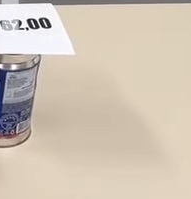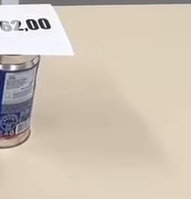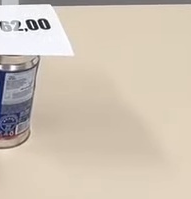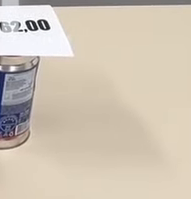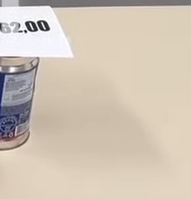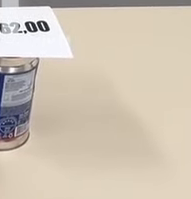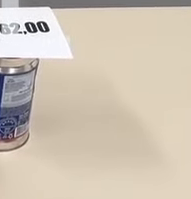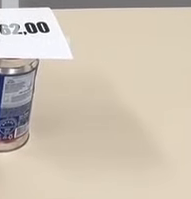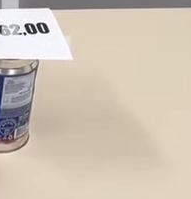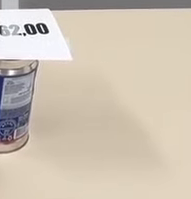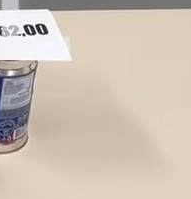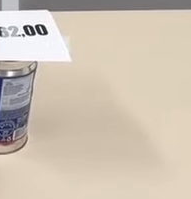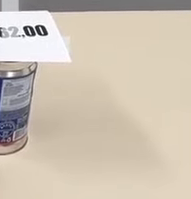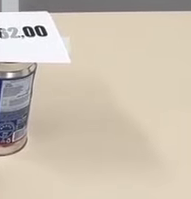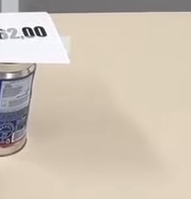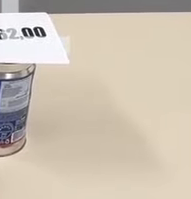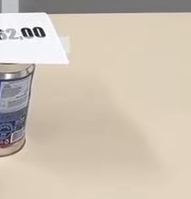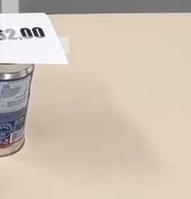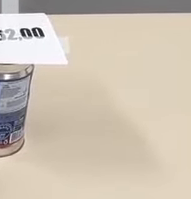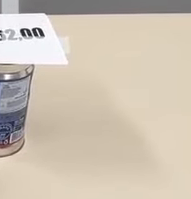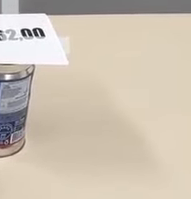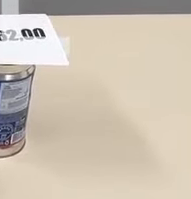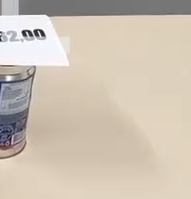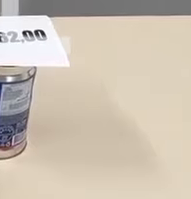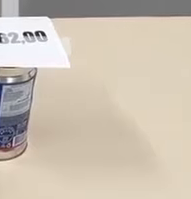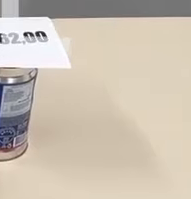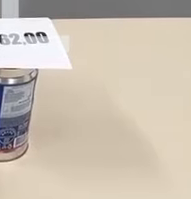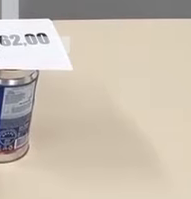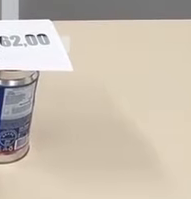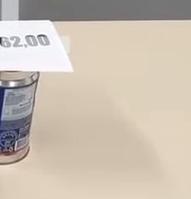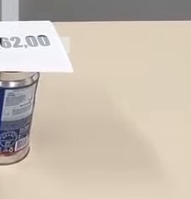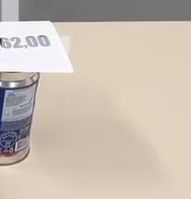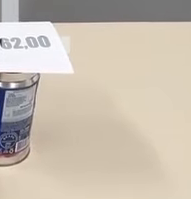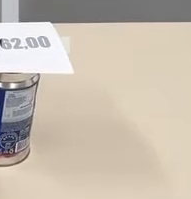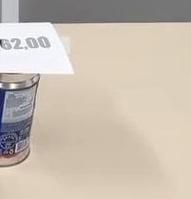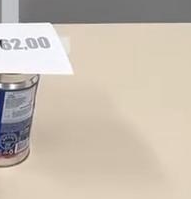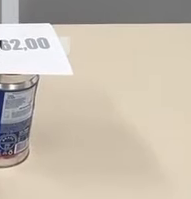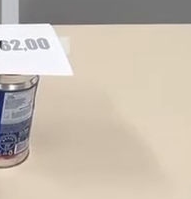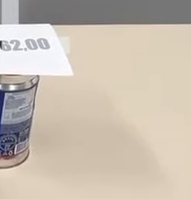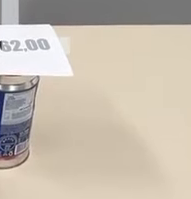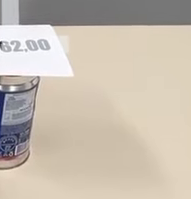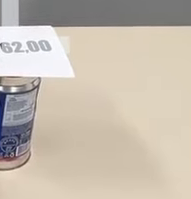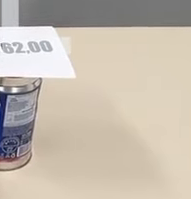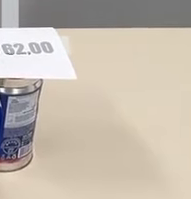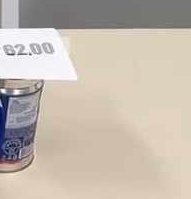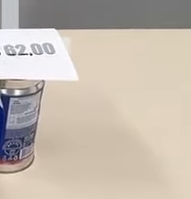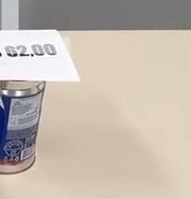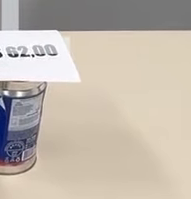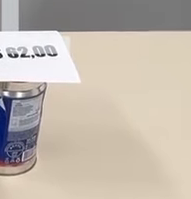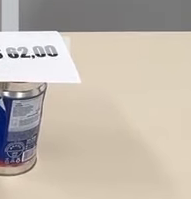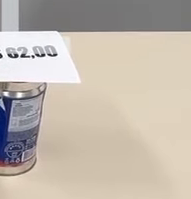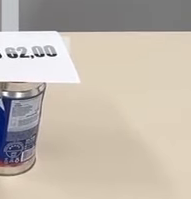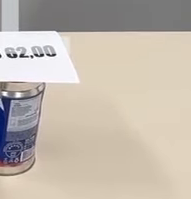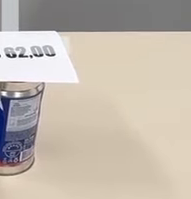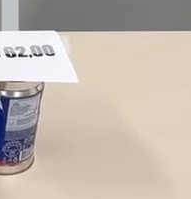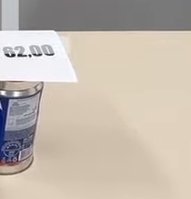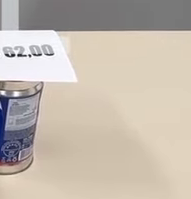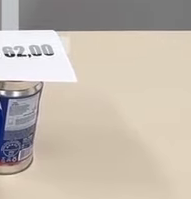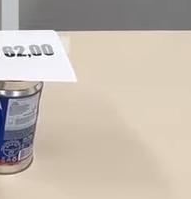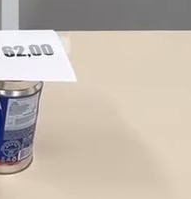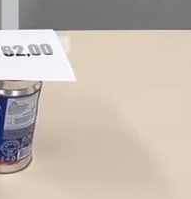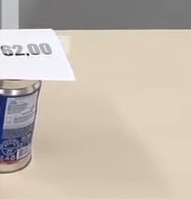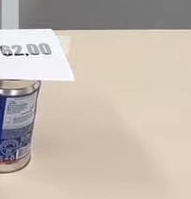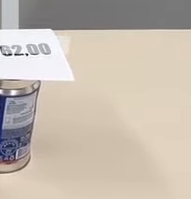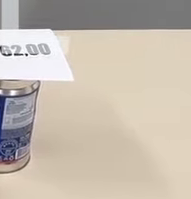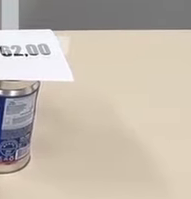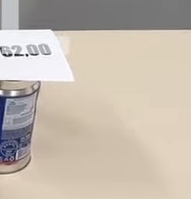aqui com um cidadão brasileiro indo comprar no supermercado e o governo comprando Então olha isso aqui no supermercado que eu vou mostrar para vocês aqui e essa